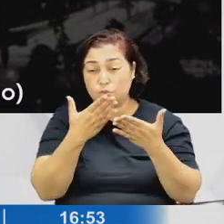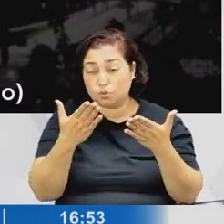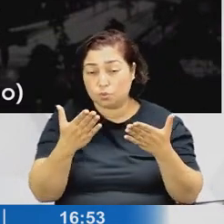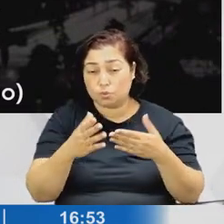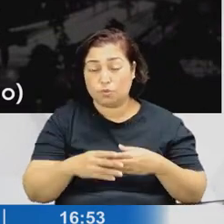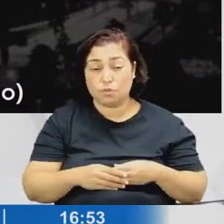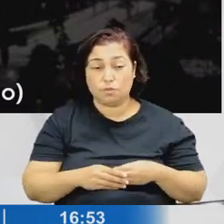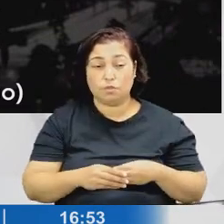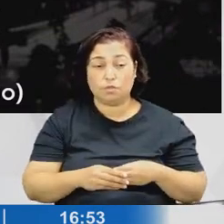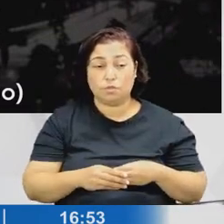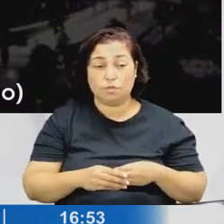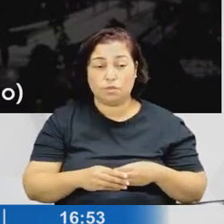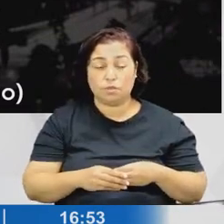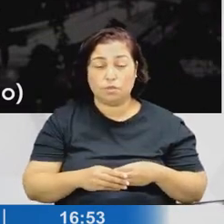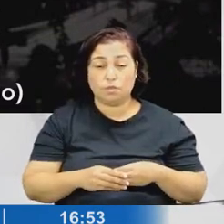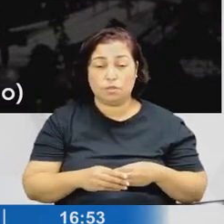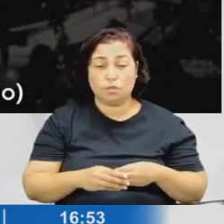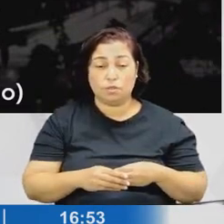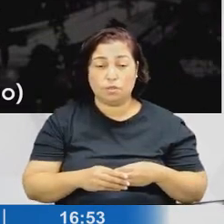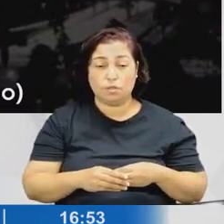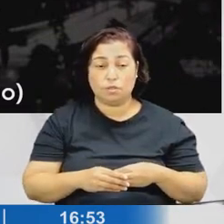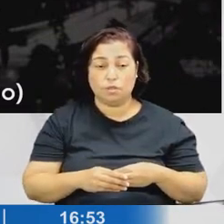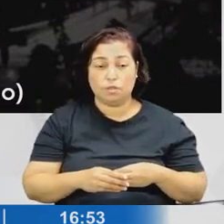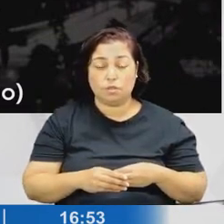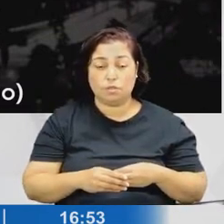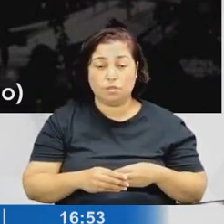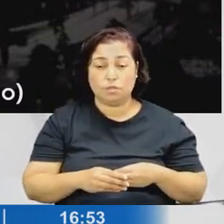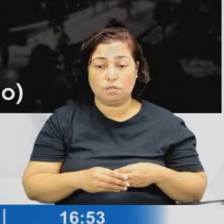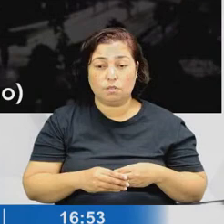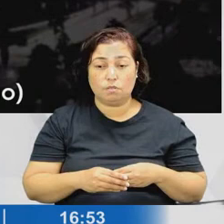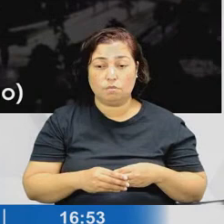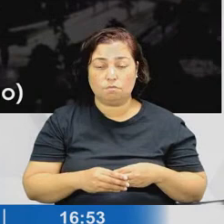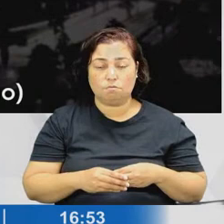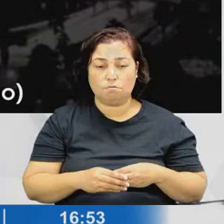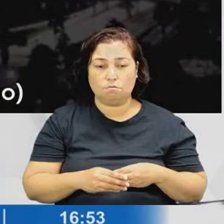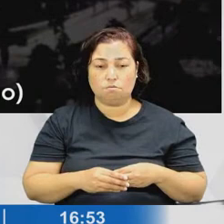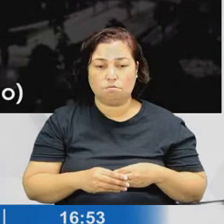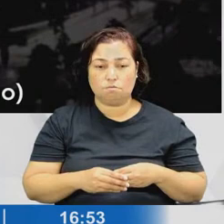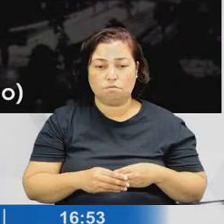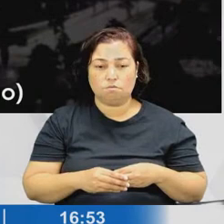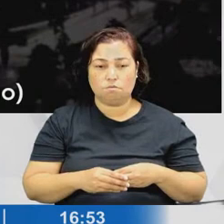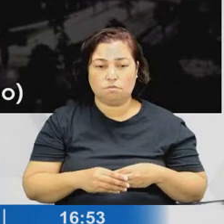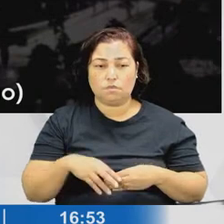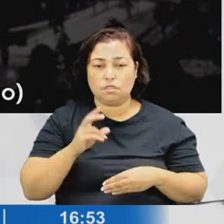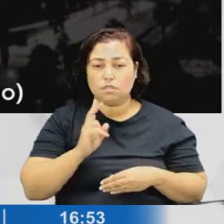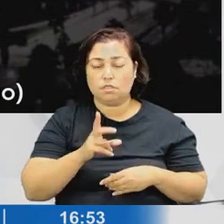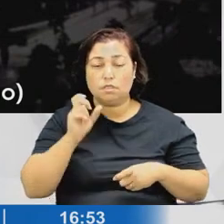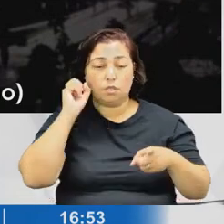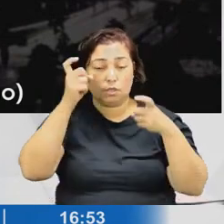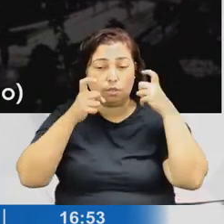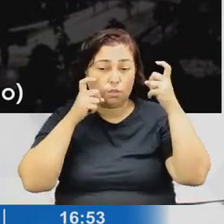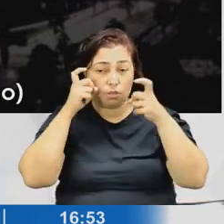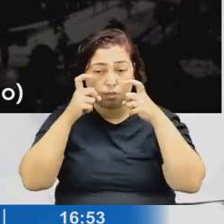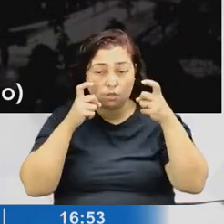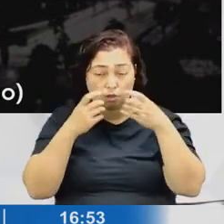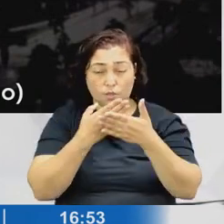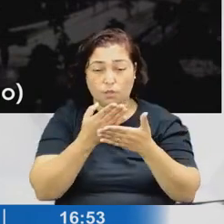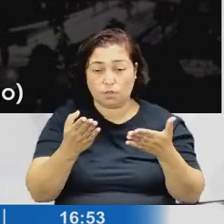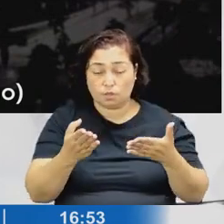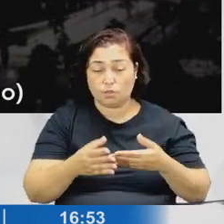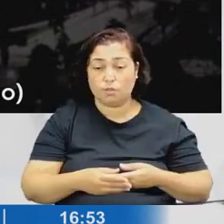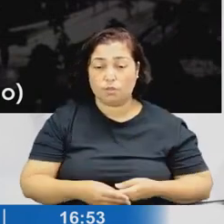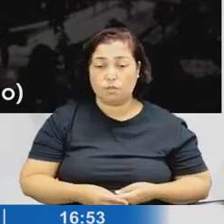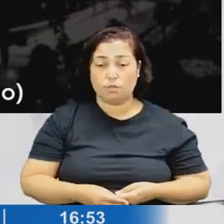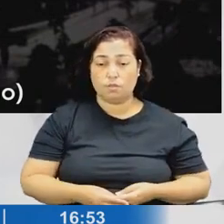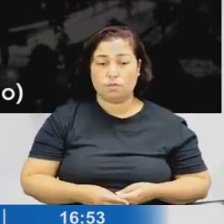foto cara nossa senhora incrível de momento de crise então assim sempre preocupado com alguém dá para fazer essas fotos é uma quebra